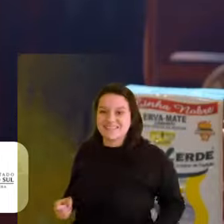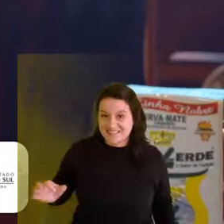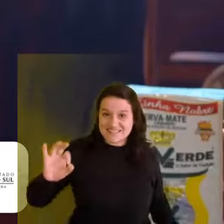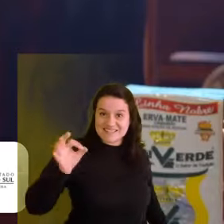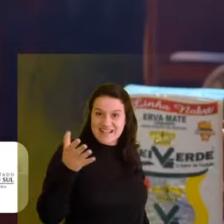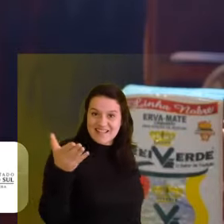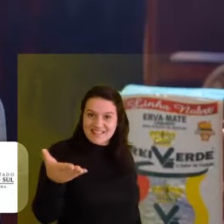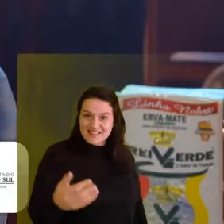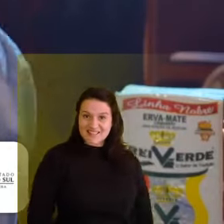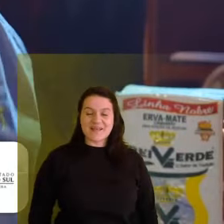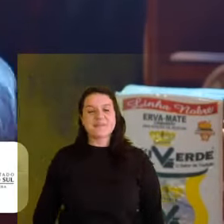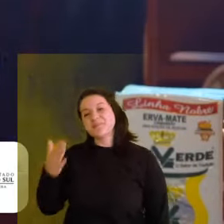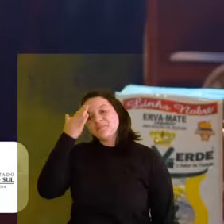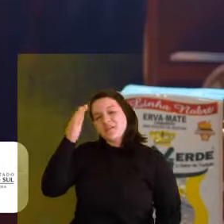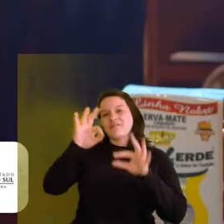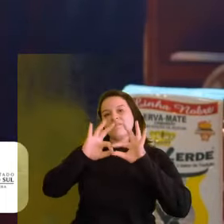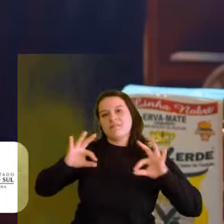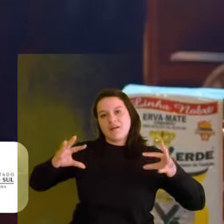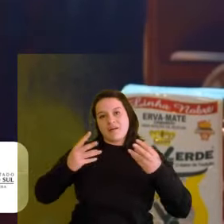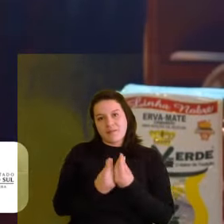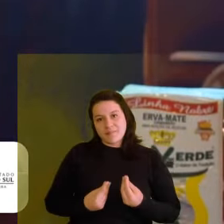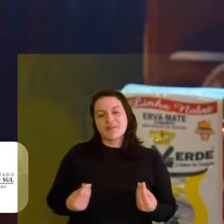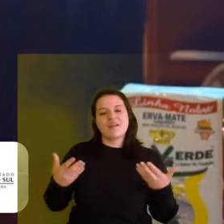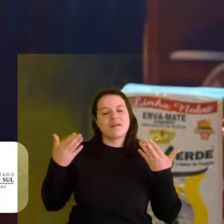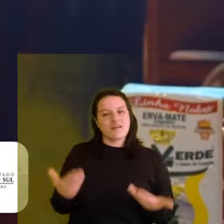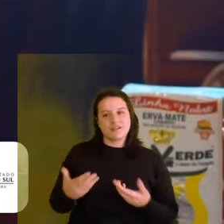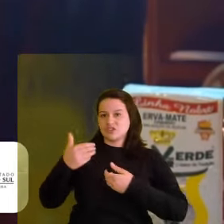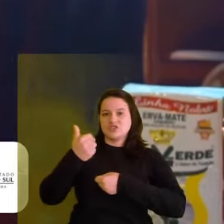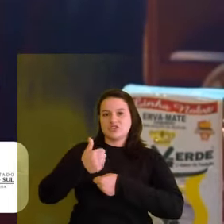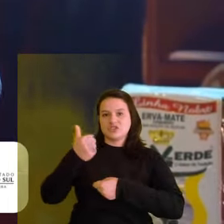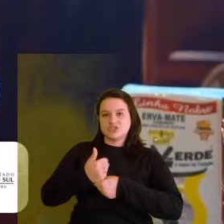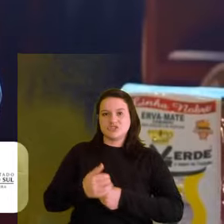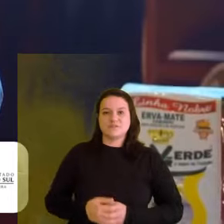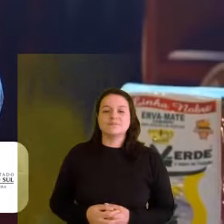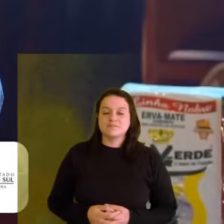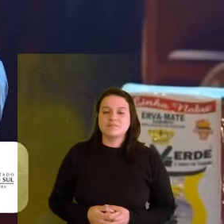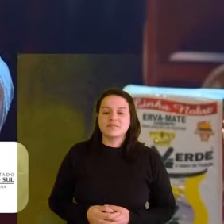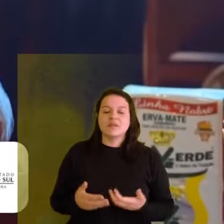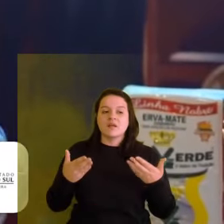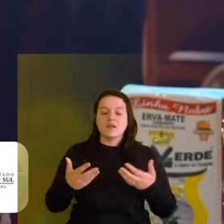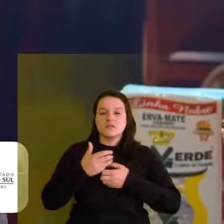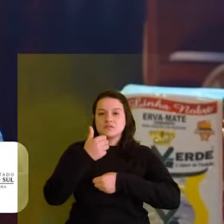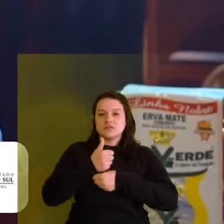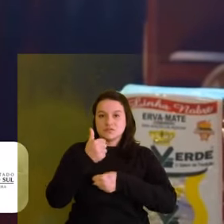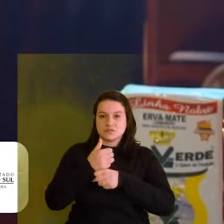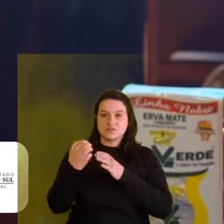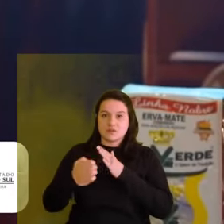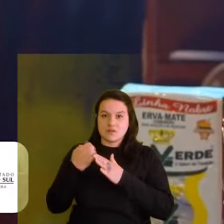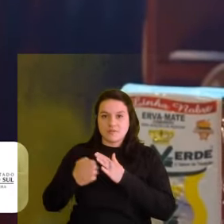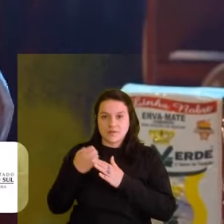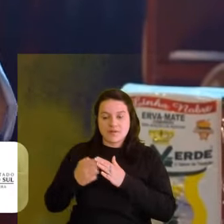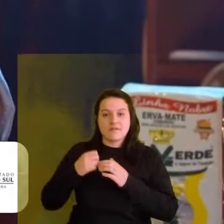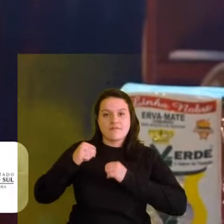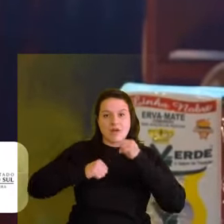direção Chiquito e Bordoneio. A direção, a nossa grande empresa Fábrica Sonora, parceiros Passo Fundo